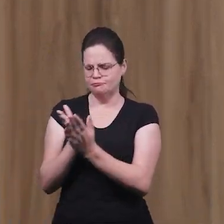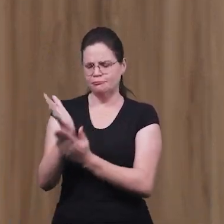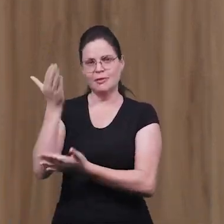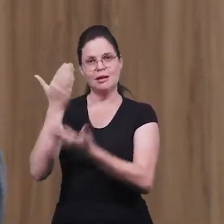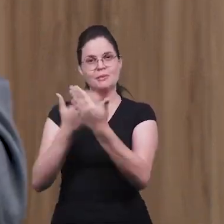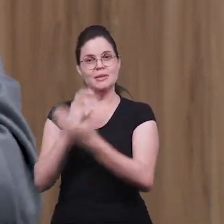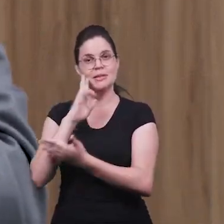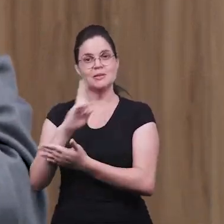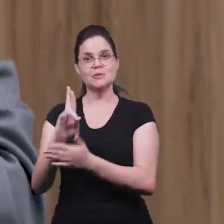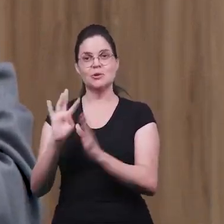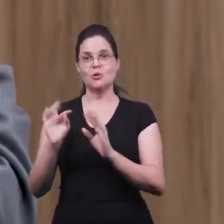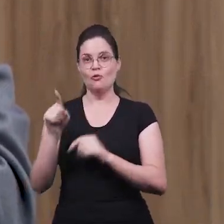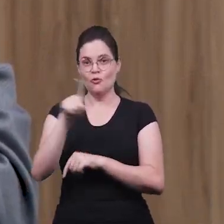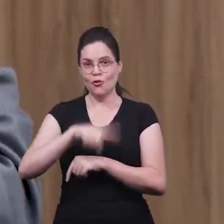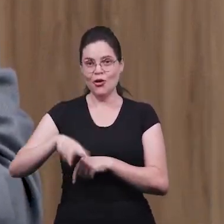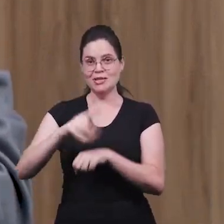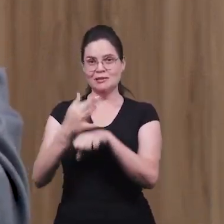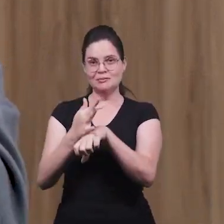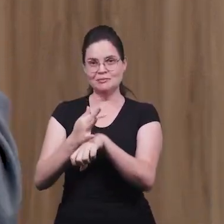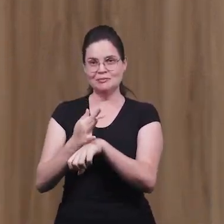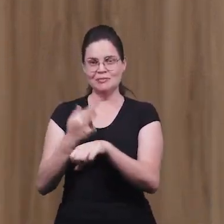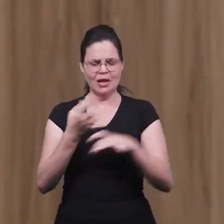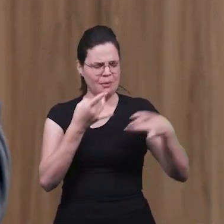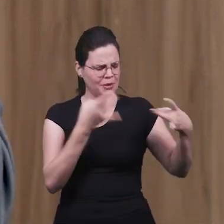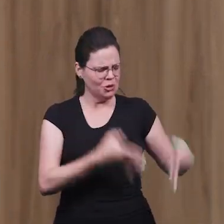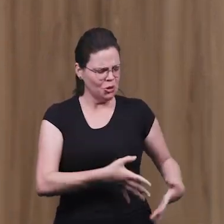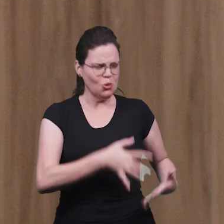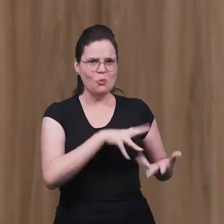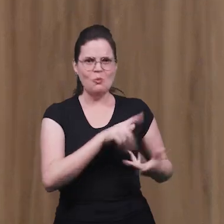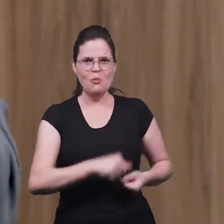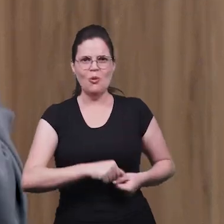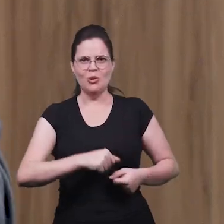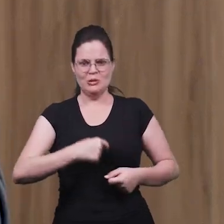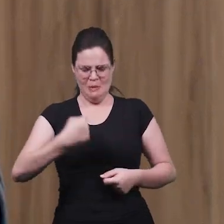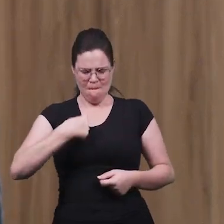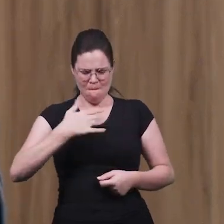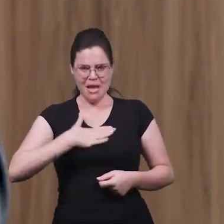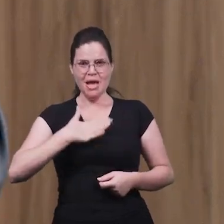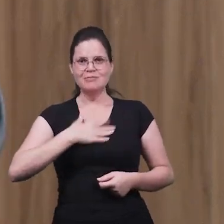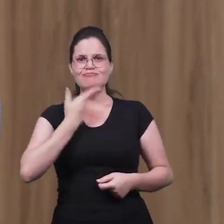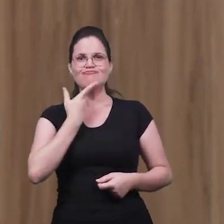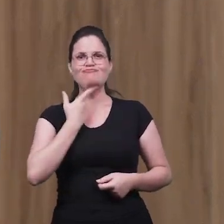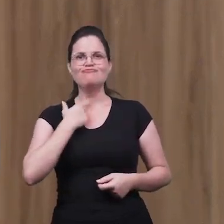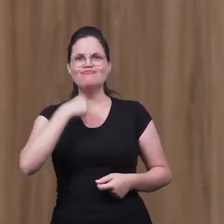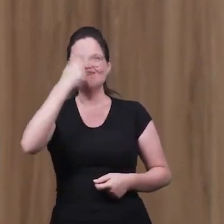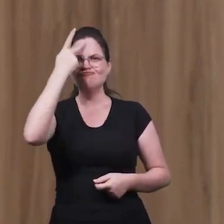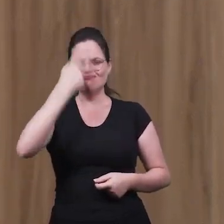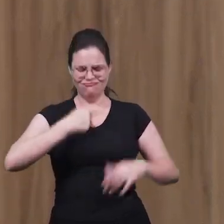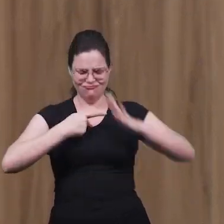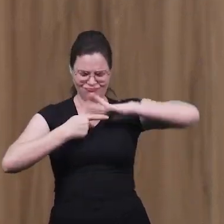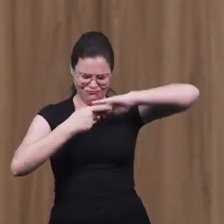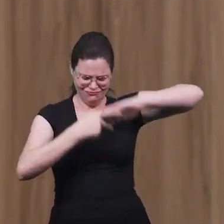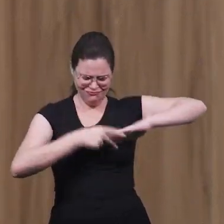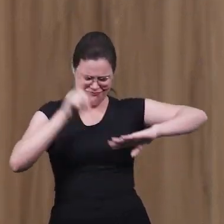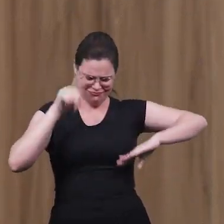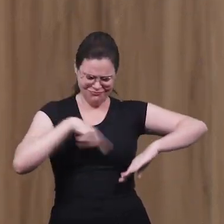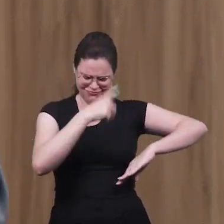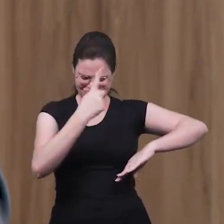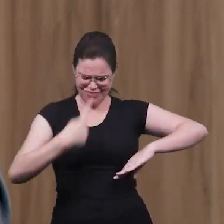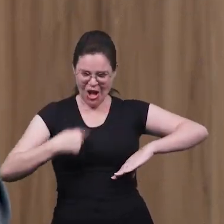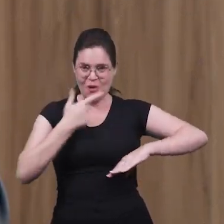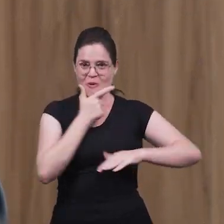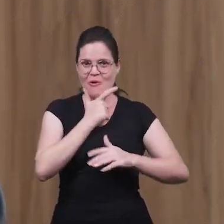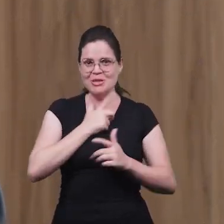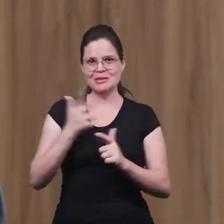na presença de Deus, ao que vencer, que venceu o mundo, que vencer a carne, venceu o seu eu, e que